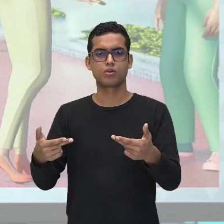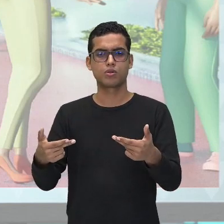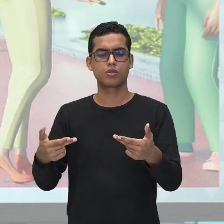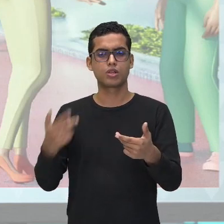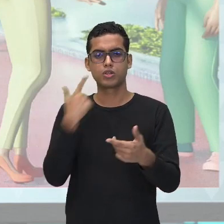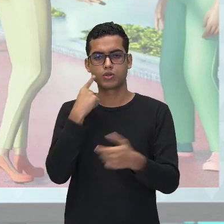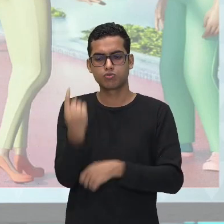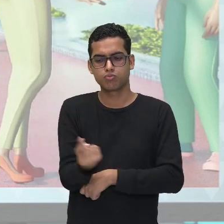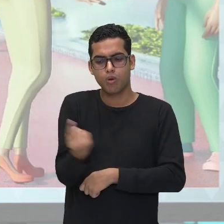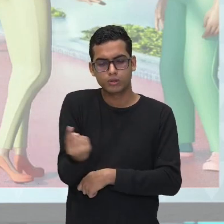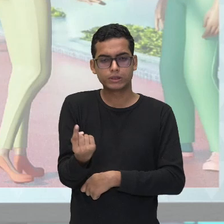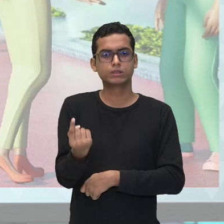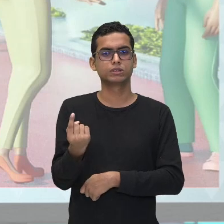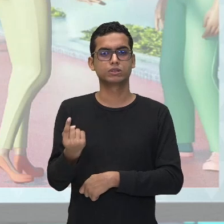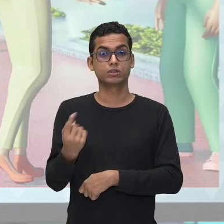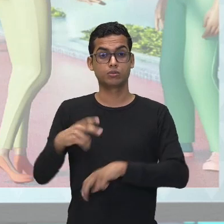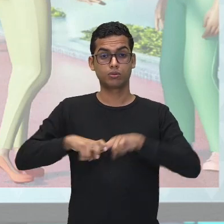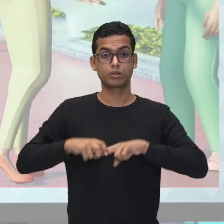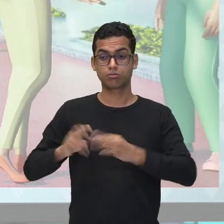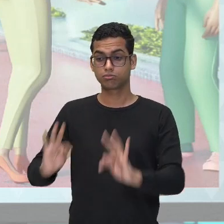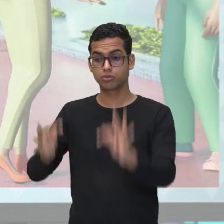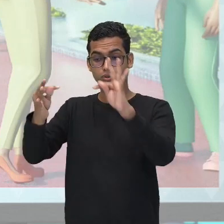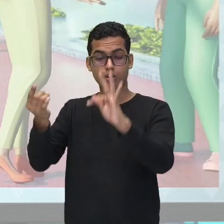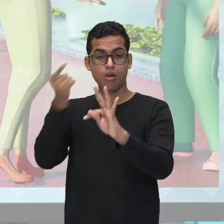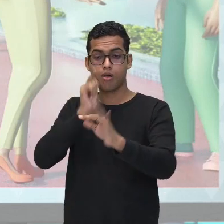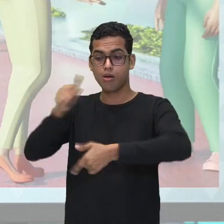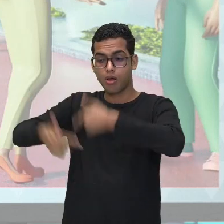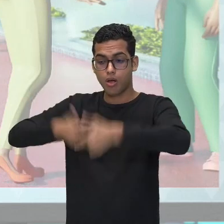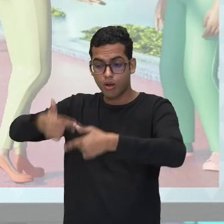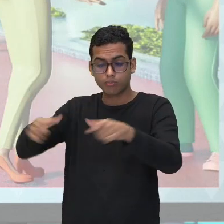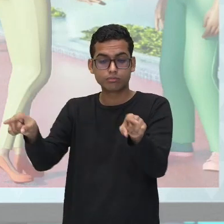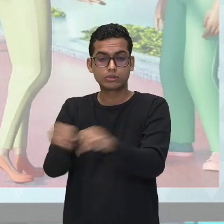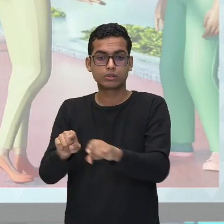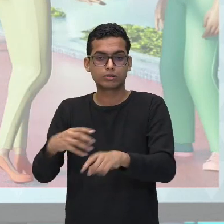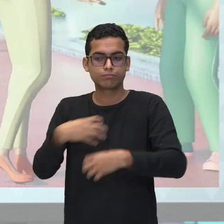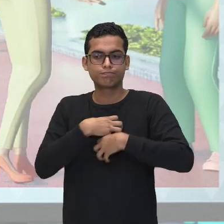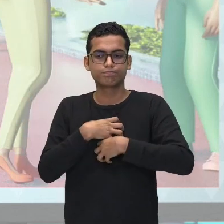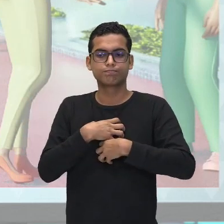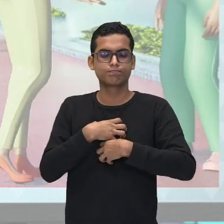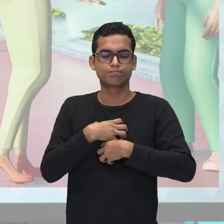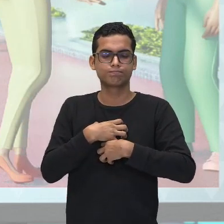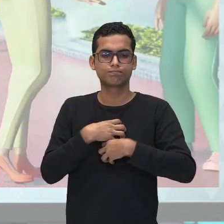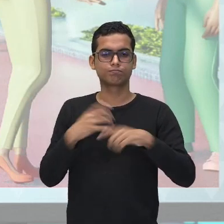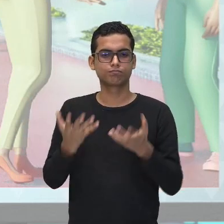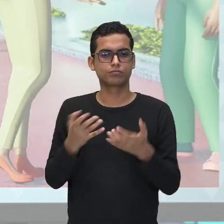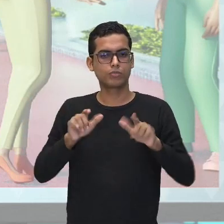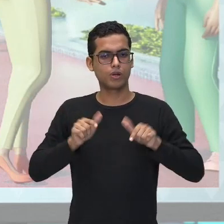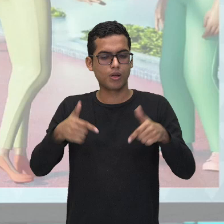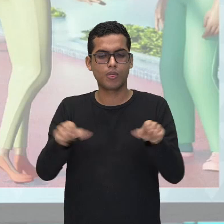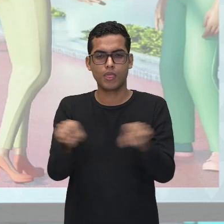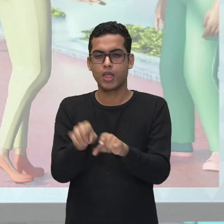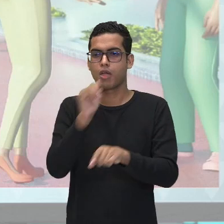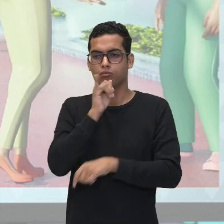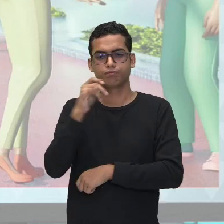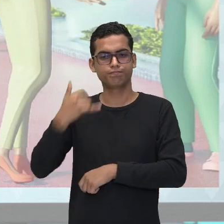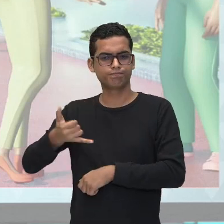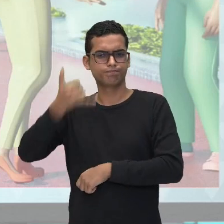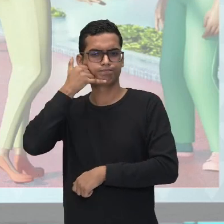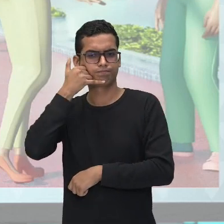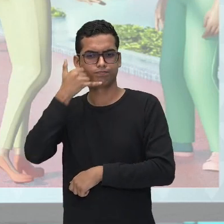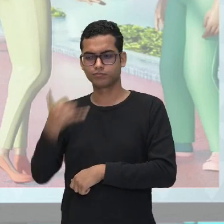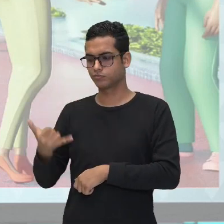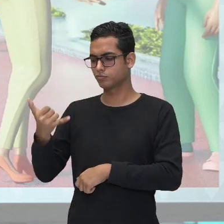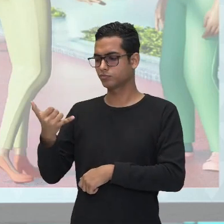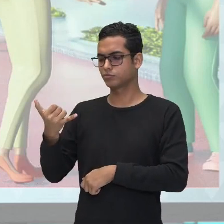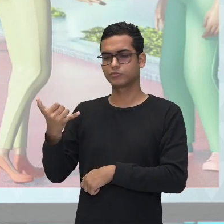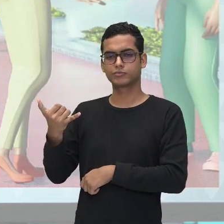tanta necessidade de ser ativo, né? Quando a gente usa, por exemplo, ali o celular para fazer